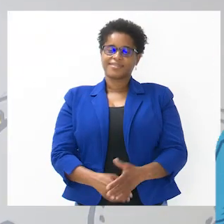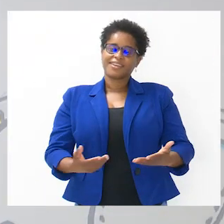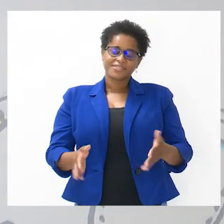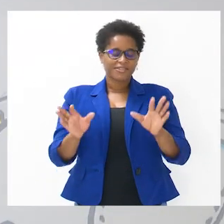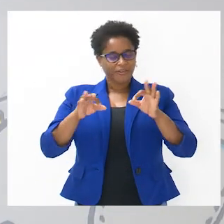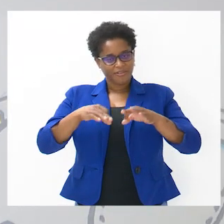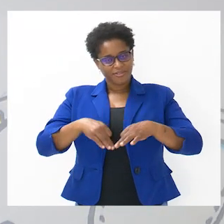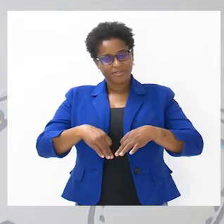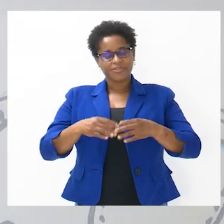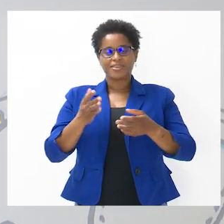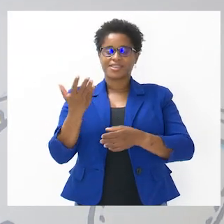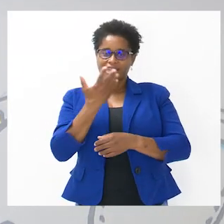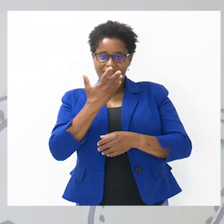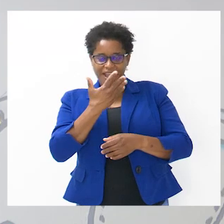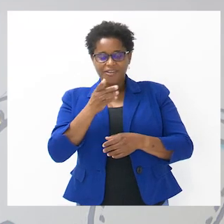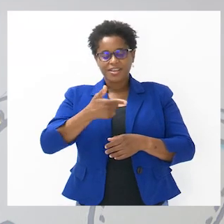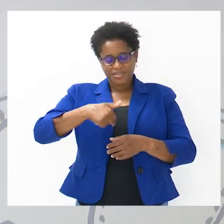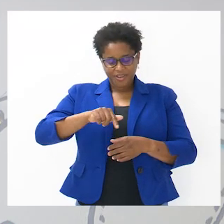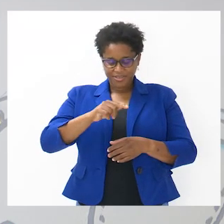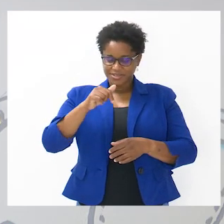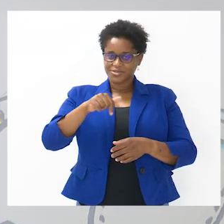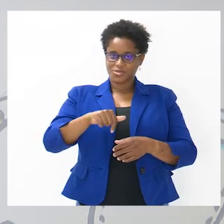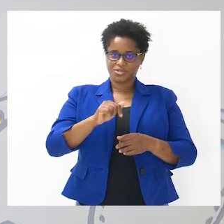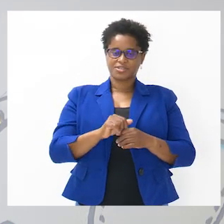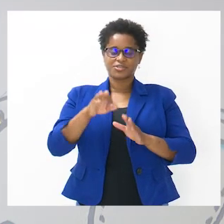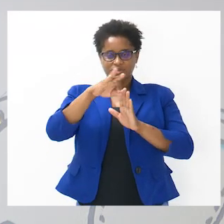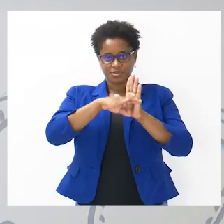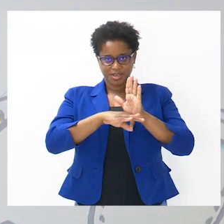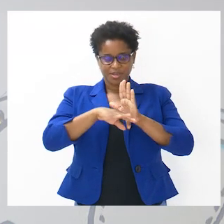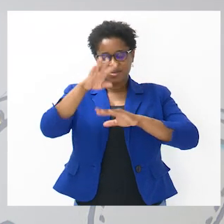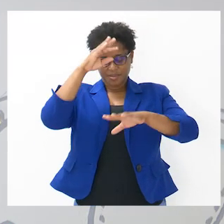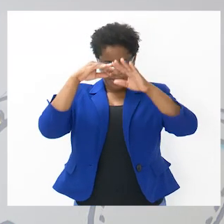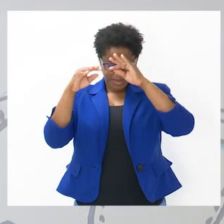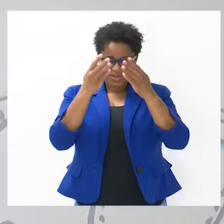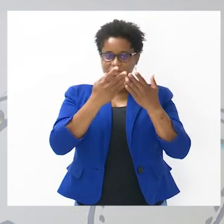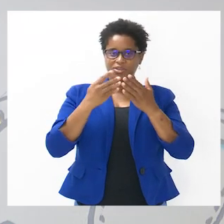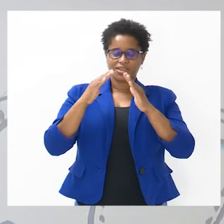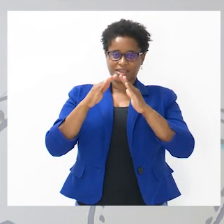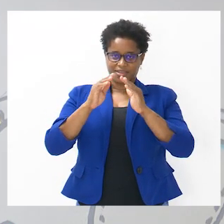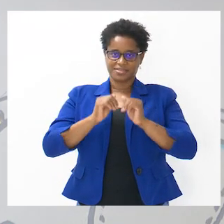assim chegamos ao fim da nossa aula de hoje no programa Aprender e